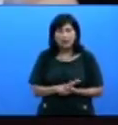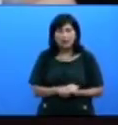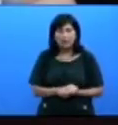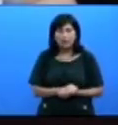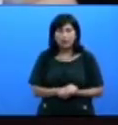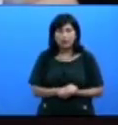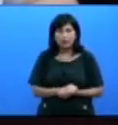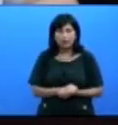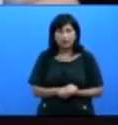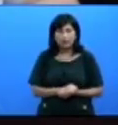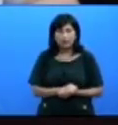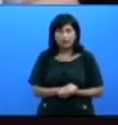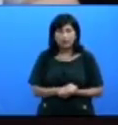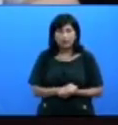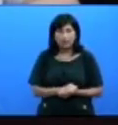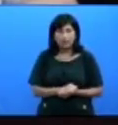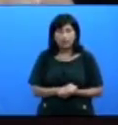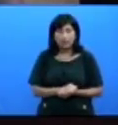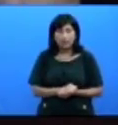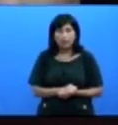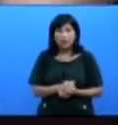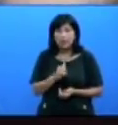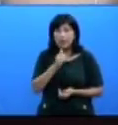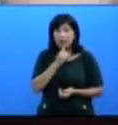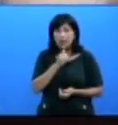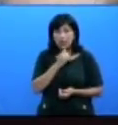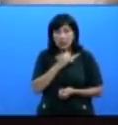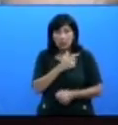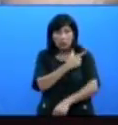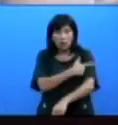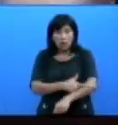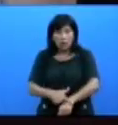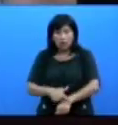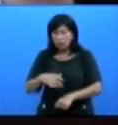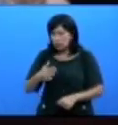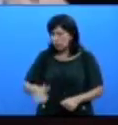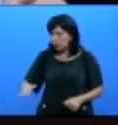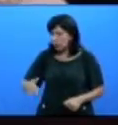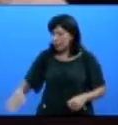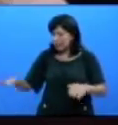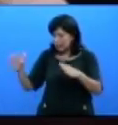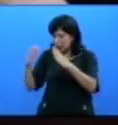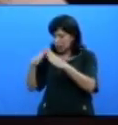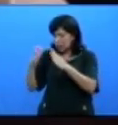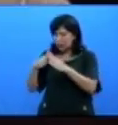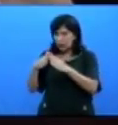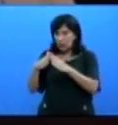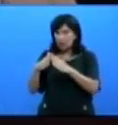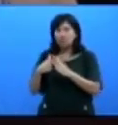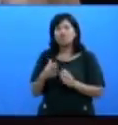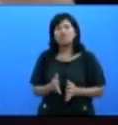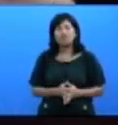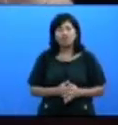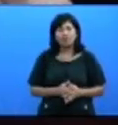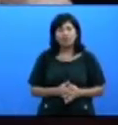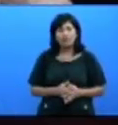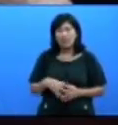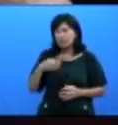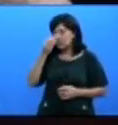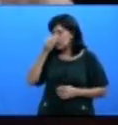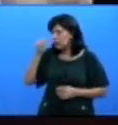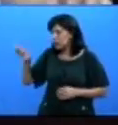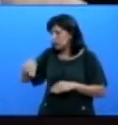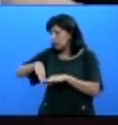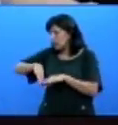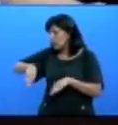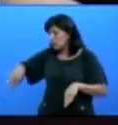caso das educadoras de creche que ficaram fora, né, mesmo tendo sido apontado